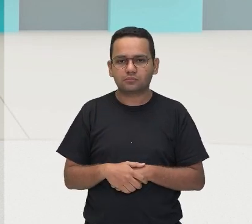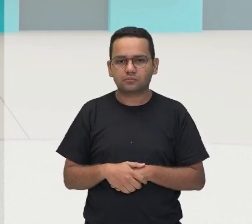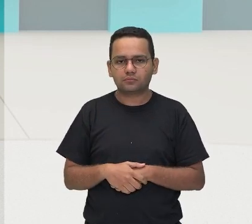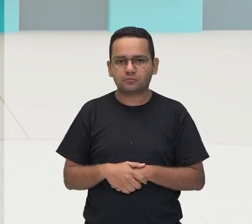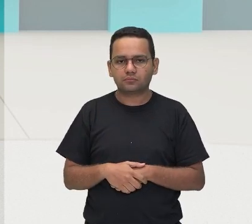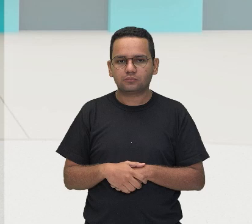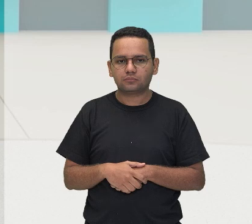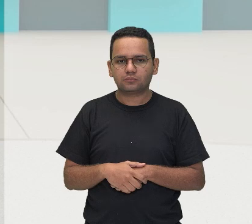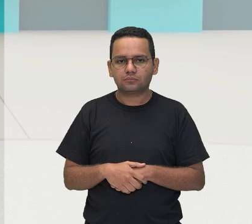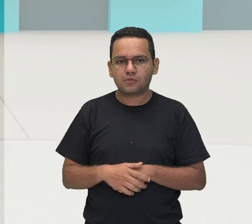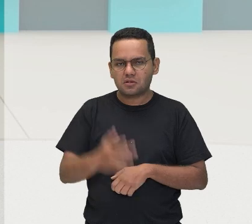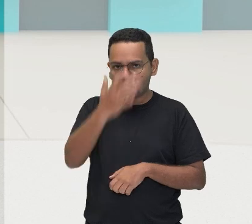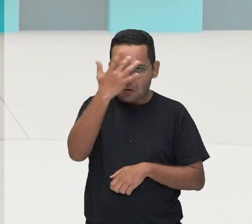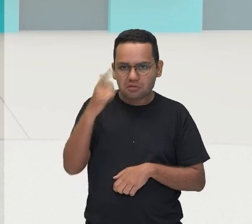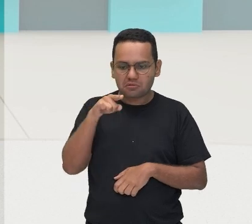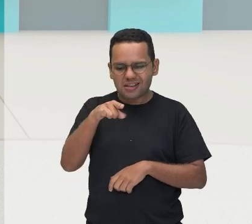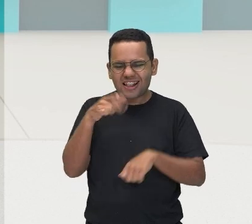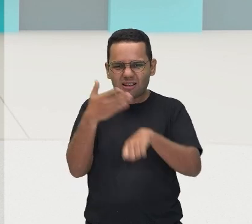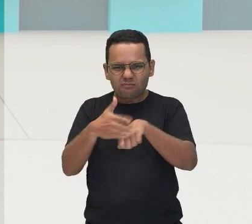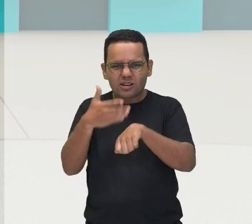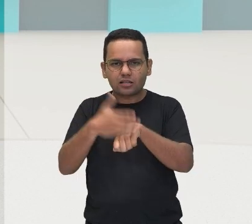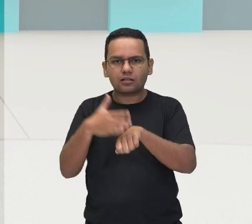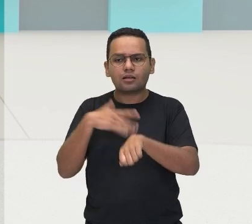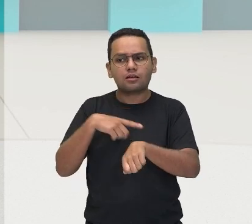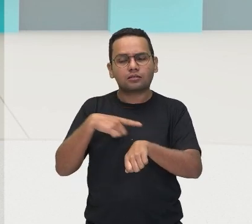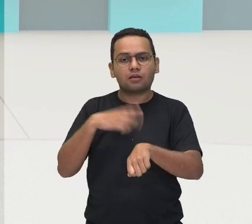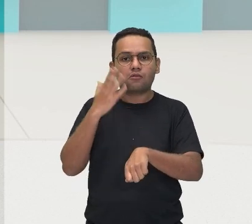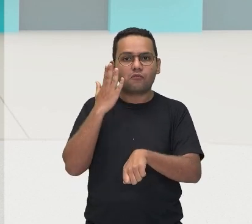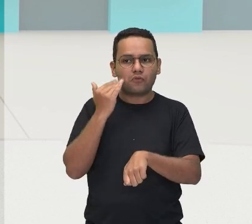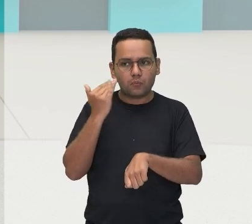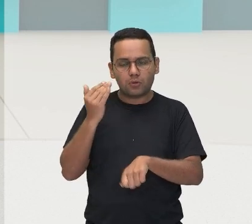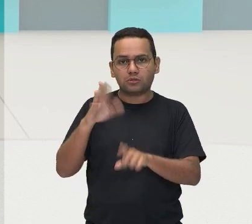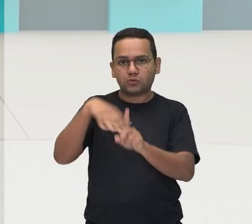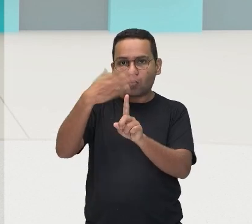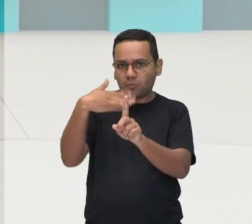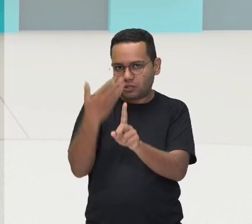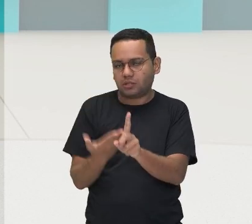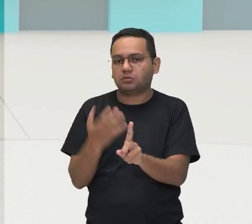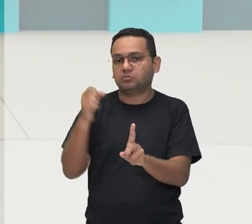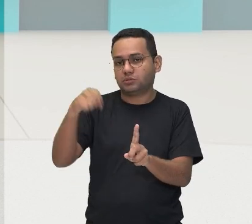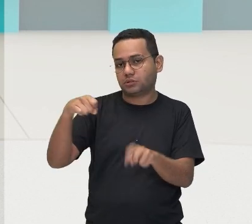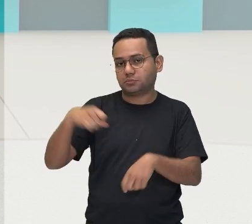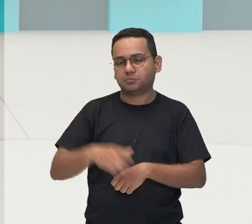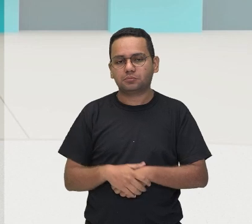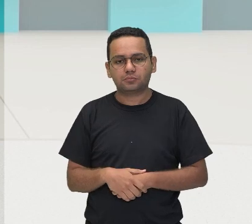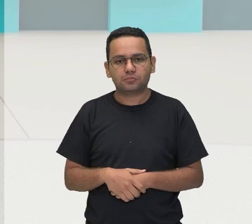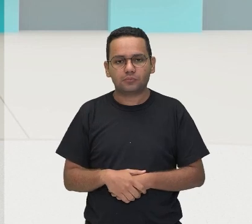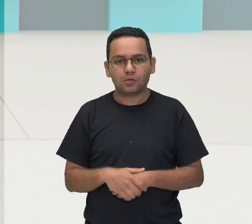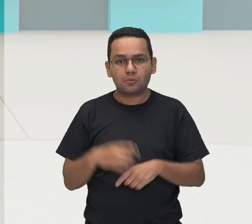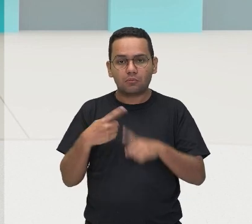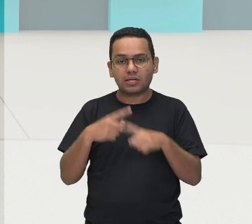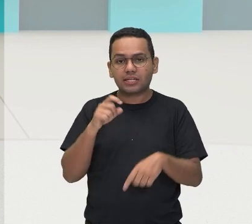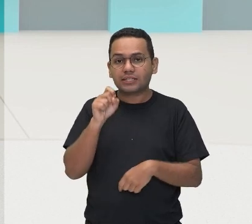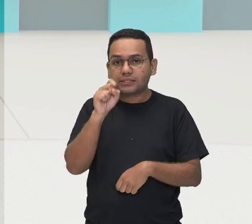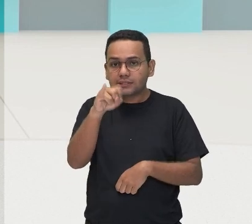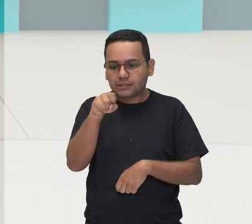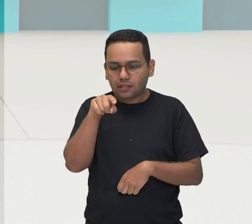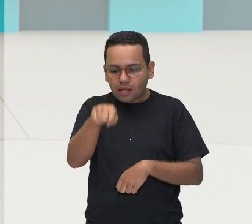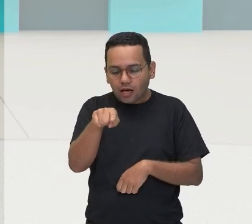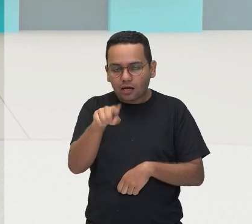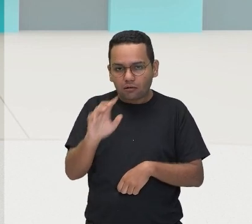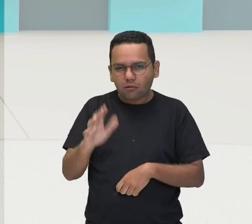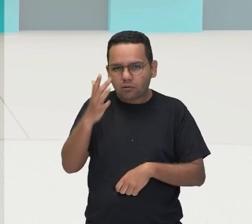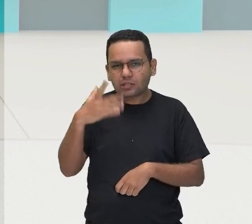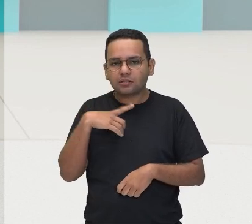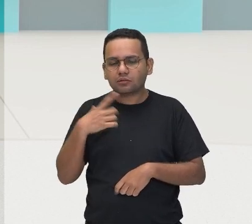Japão, né? Eles têm um reconhecimento muito importante, justamente porque quando essa luta ela acontece, é como se dois